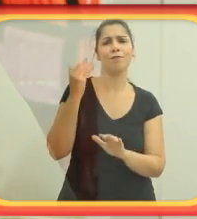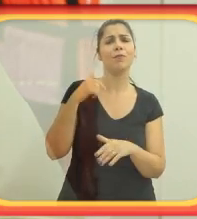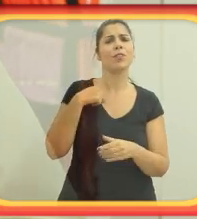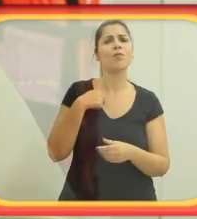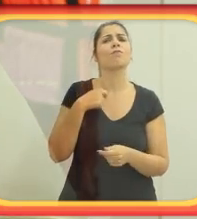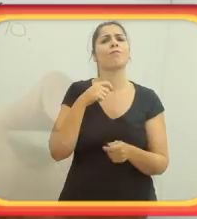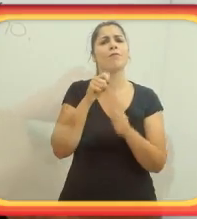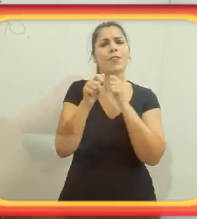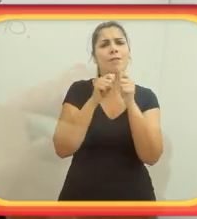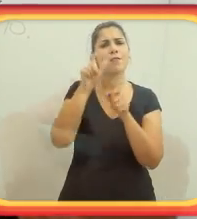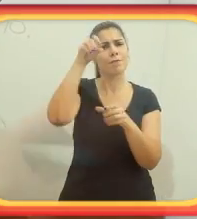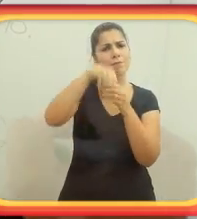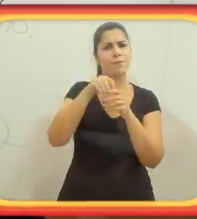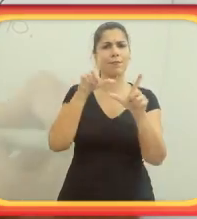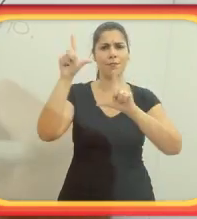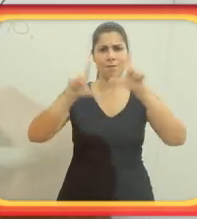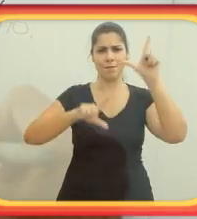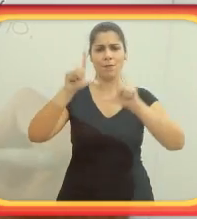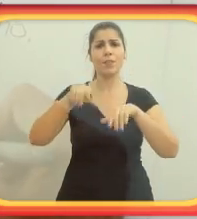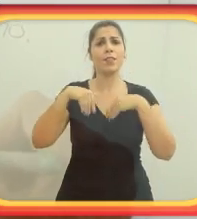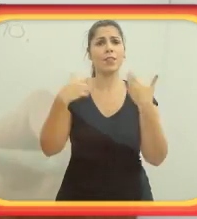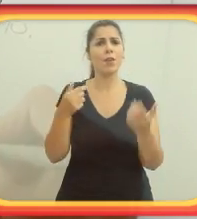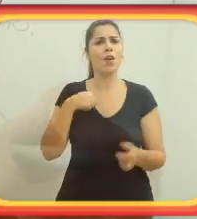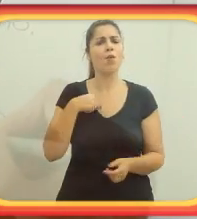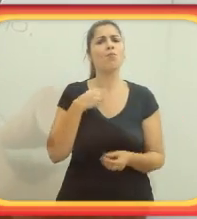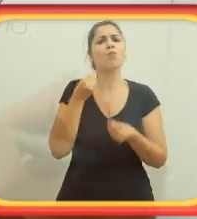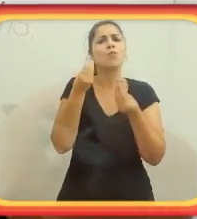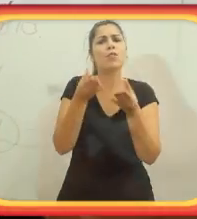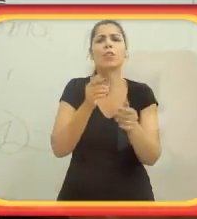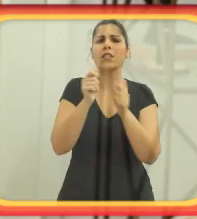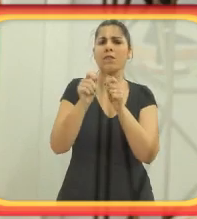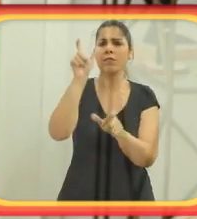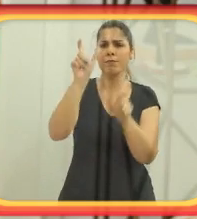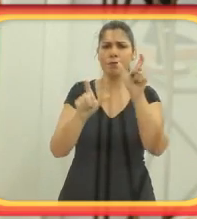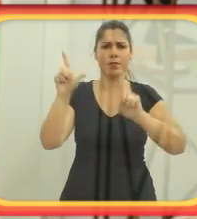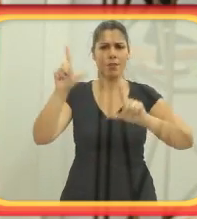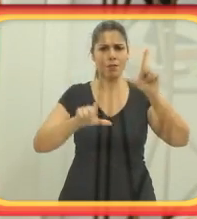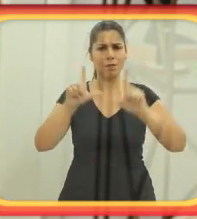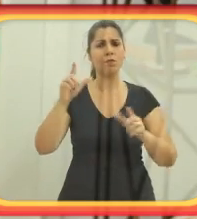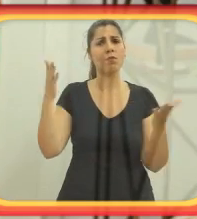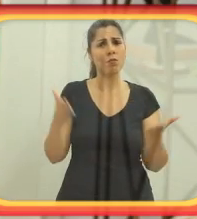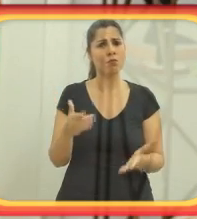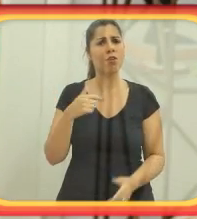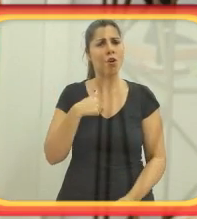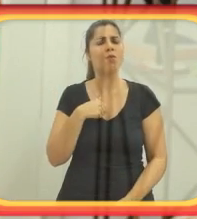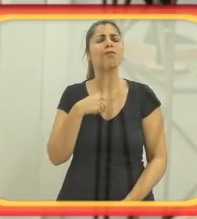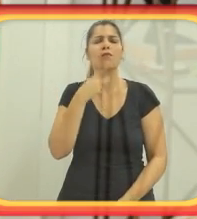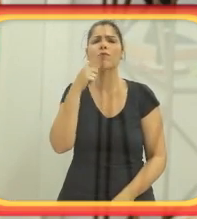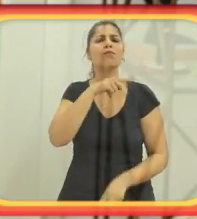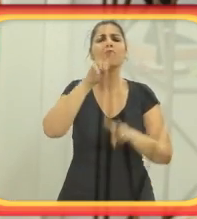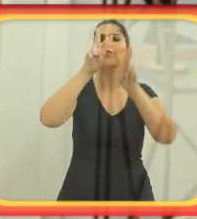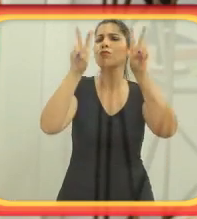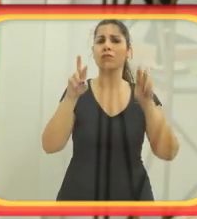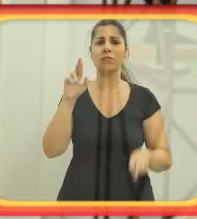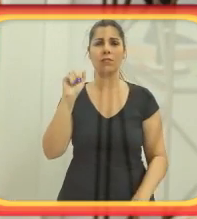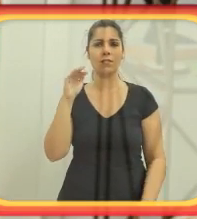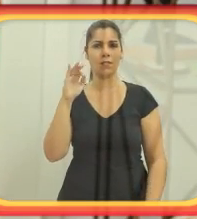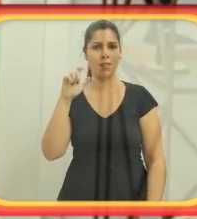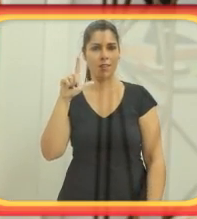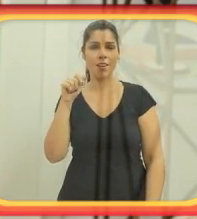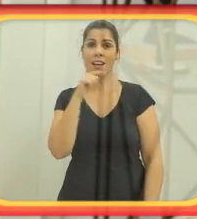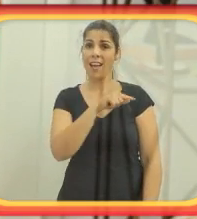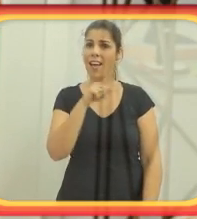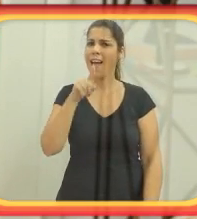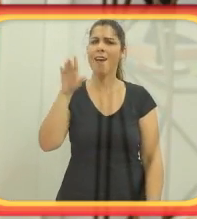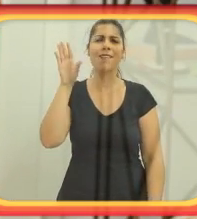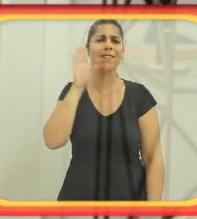televisão. Hoje eu estou dando entrevista para televisão. Eu hoje vou falar sobre a Rafaela. A Rafaela é uma menina que eu conheci, ela veio aqui no meu estúdio e